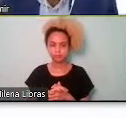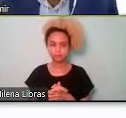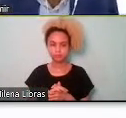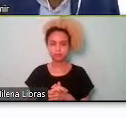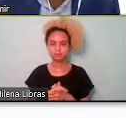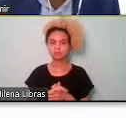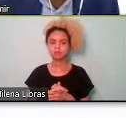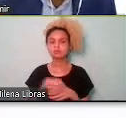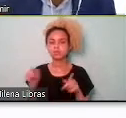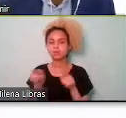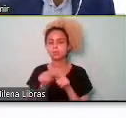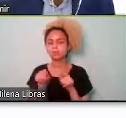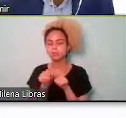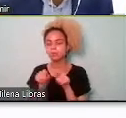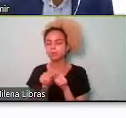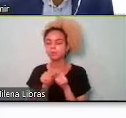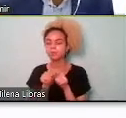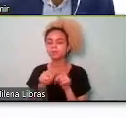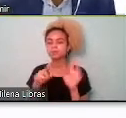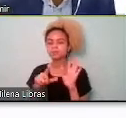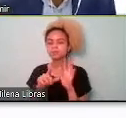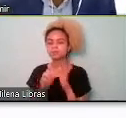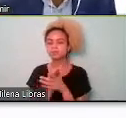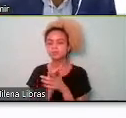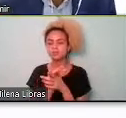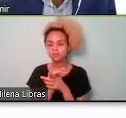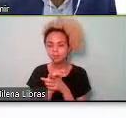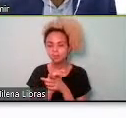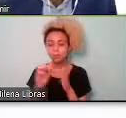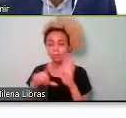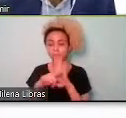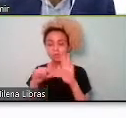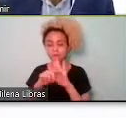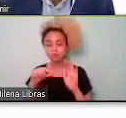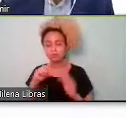Destaco aqui também, além daquele artigo